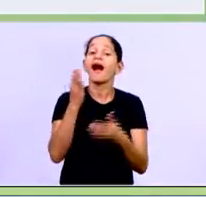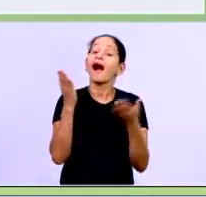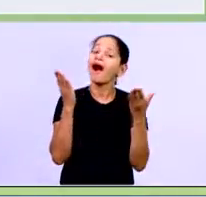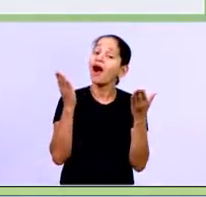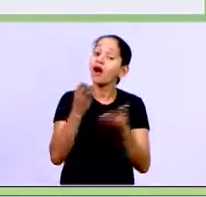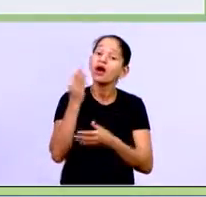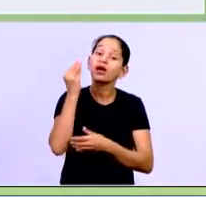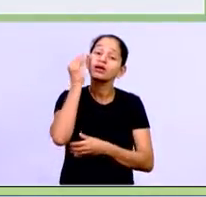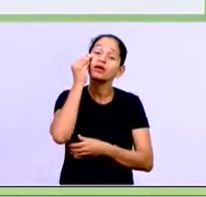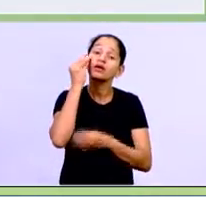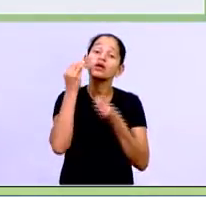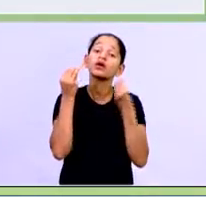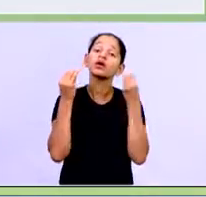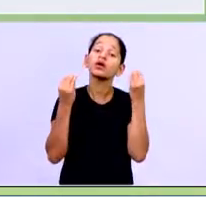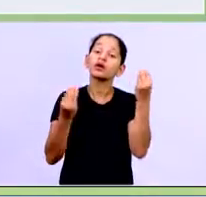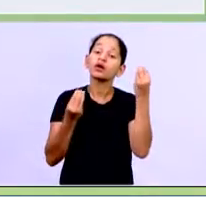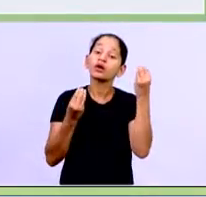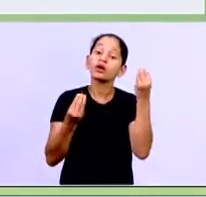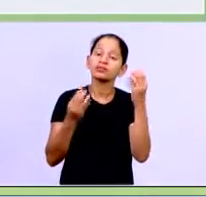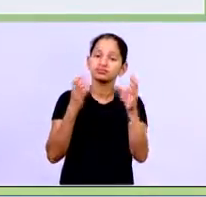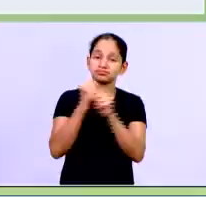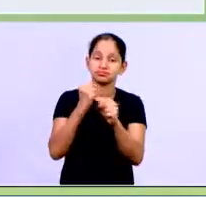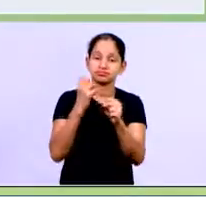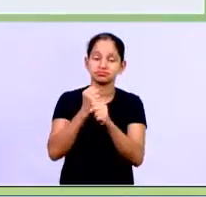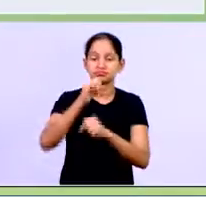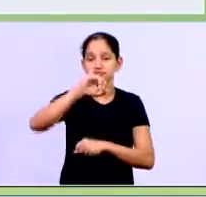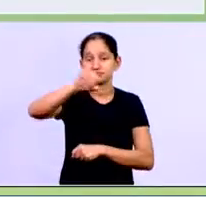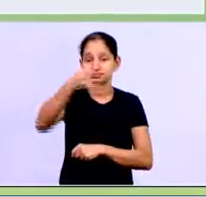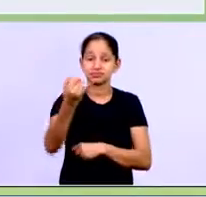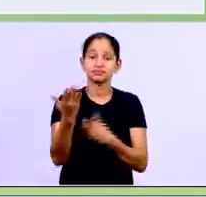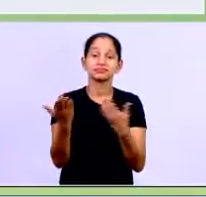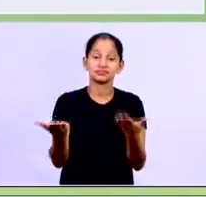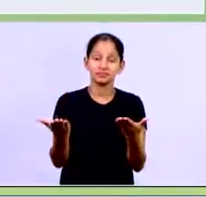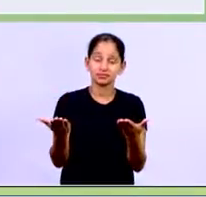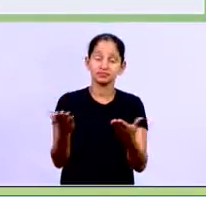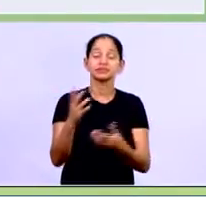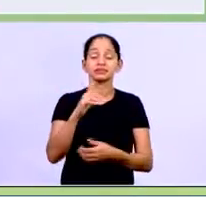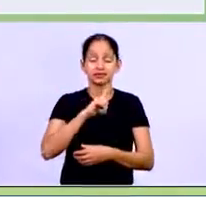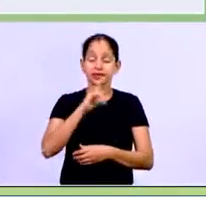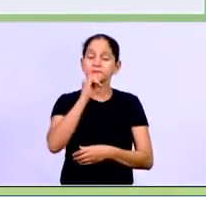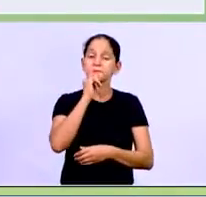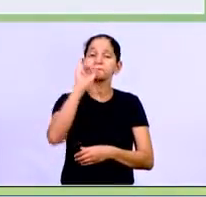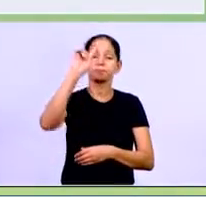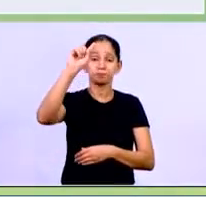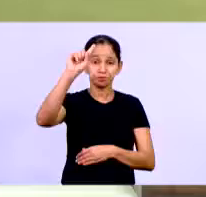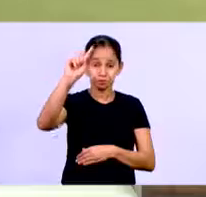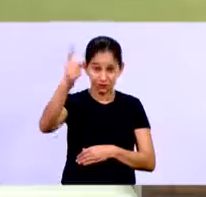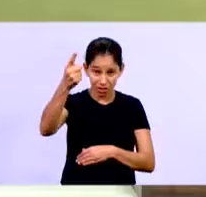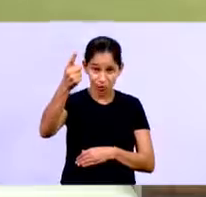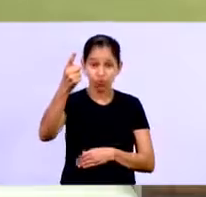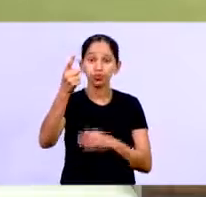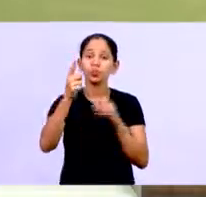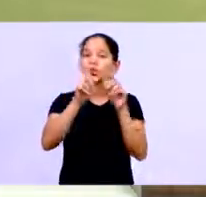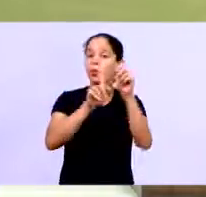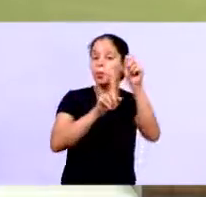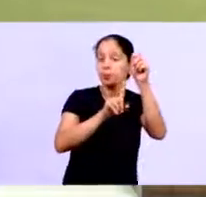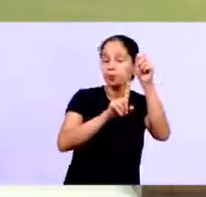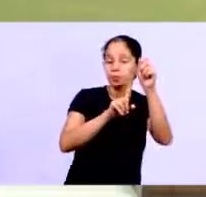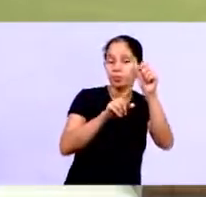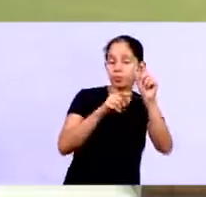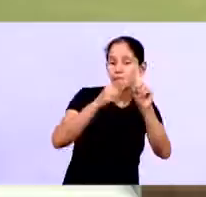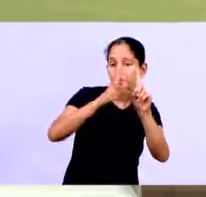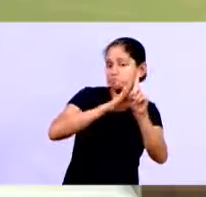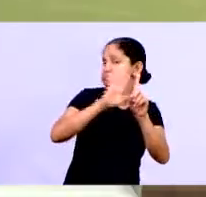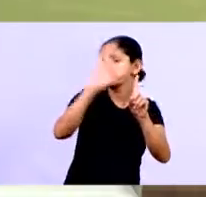como é que é calculado o juro, Rafael? O juro é calculado em cima do saldo devedor. Se ele tomou R$1.000 emprestado para ficar no